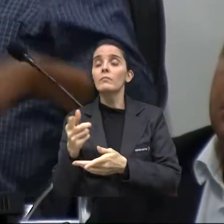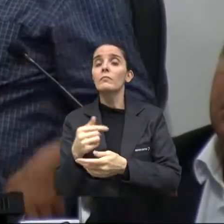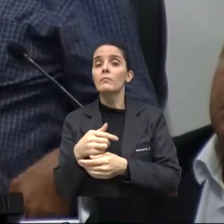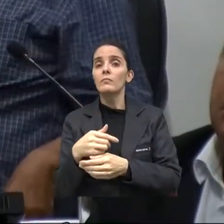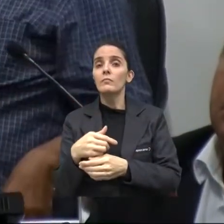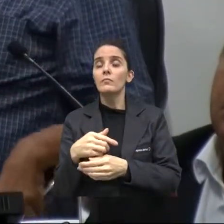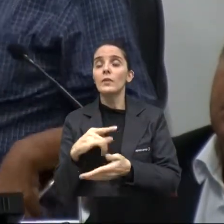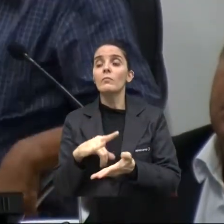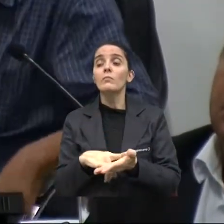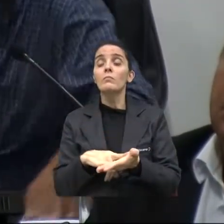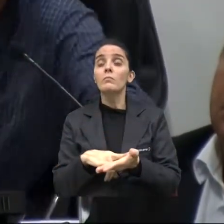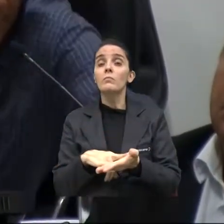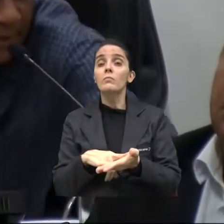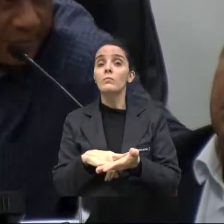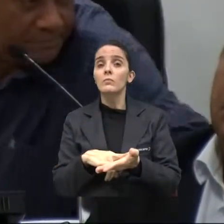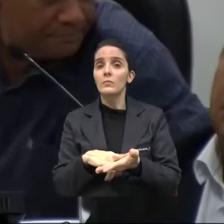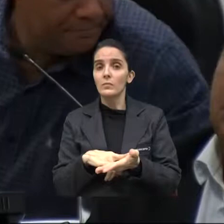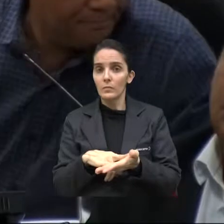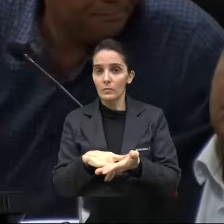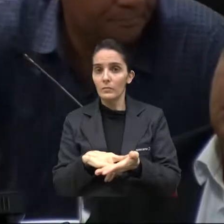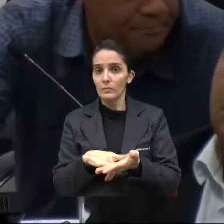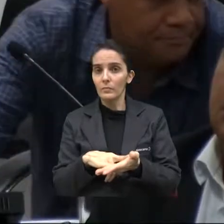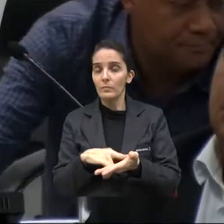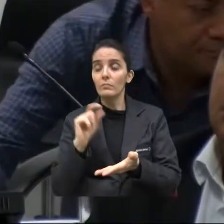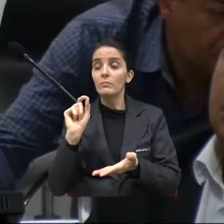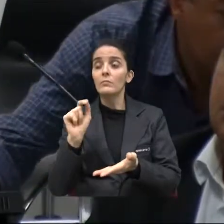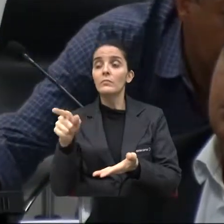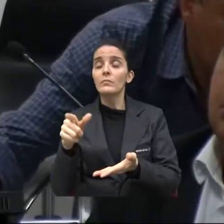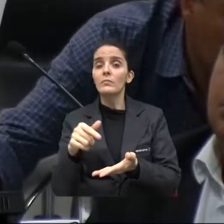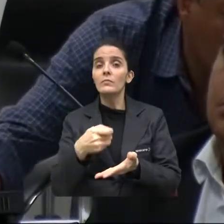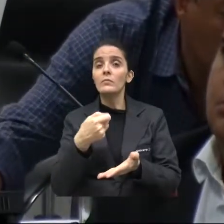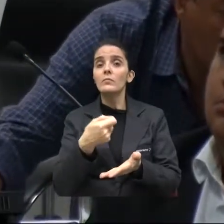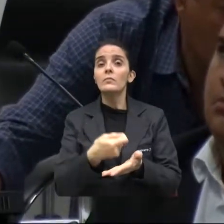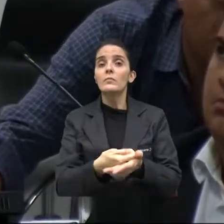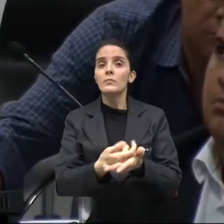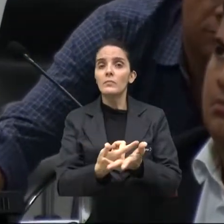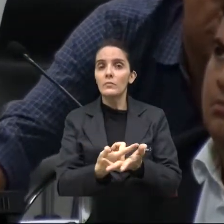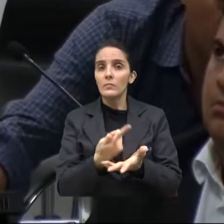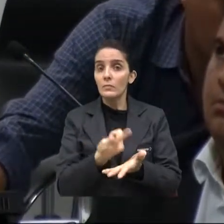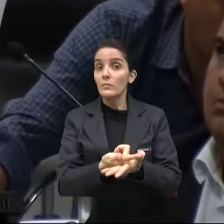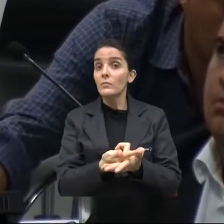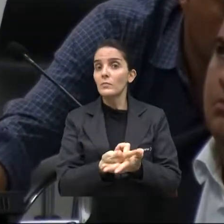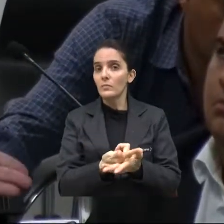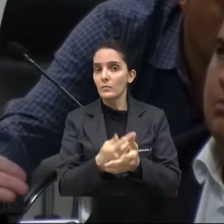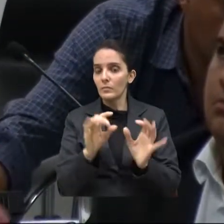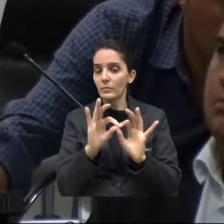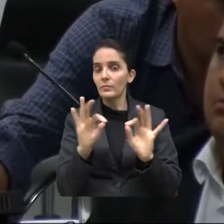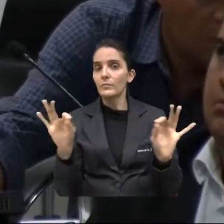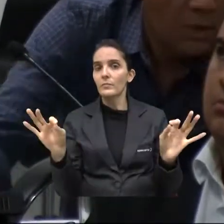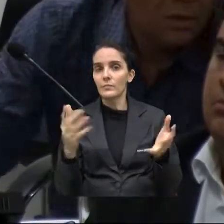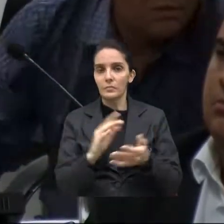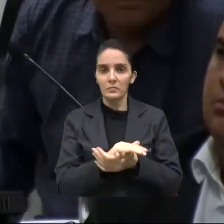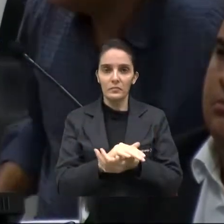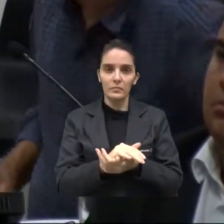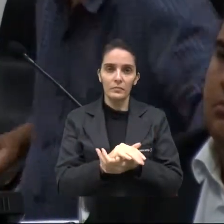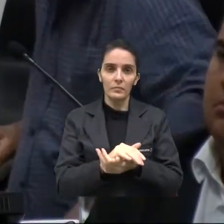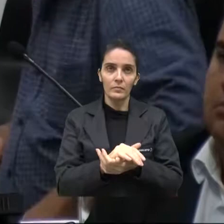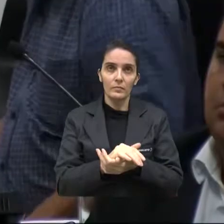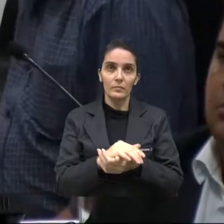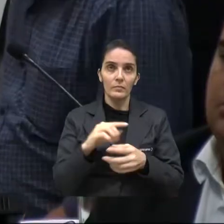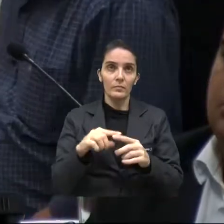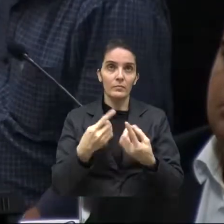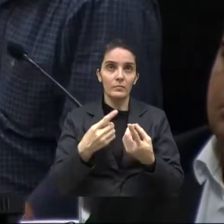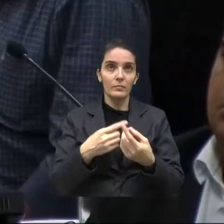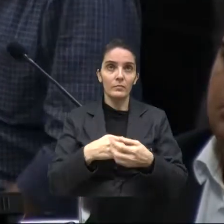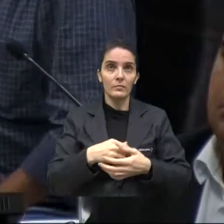eu ver o documento de quem você comprou. Também não sei como vou fazer, se eu tenho uma fiação e levo lá no ferro velho, vamos dizer assim,